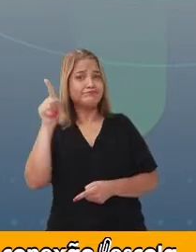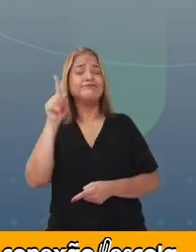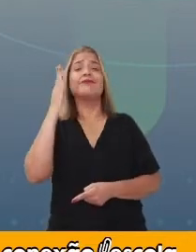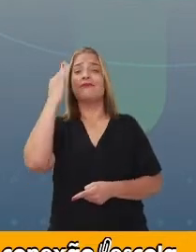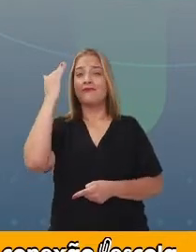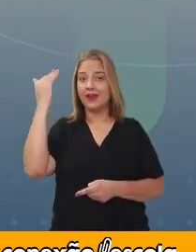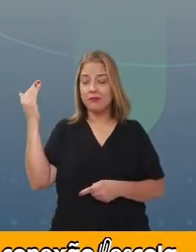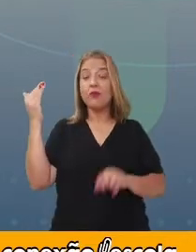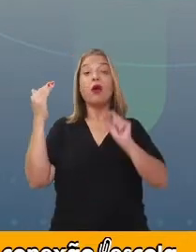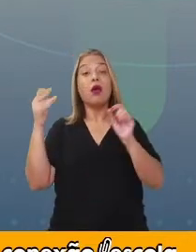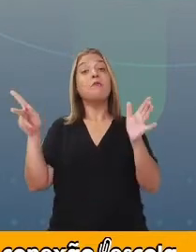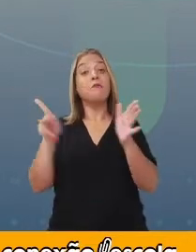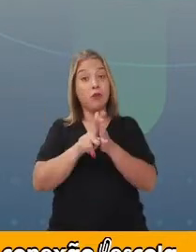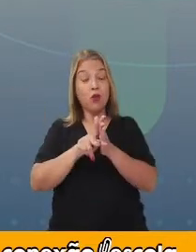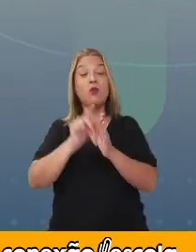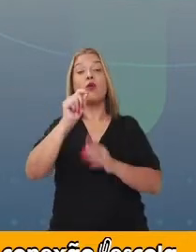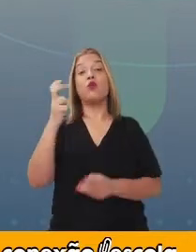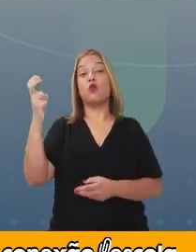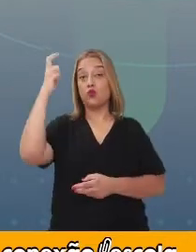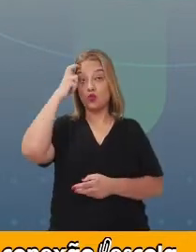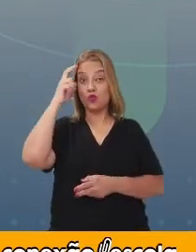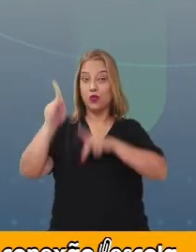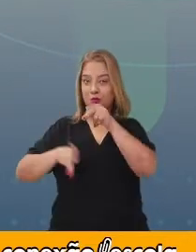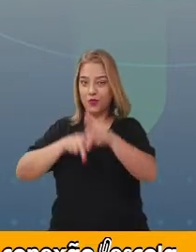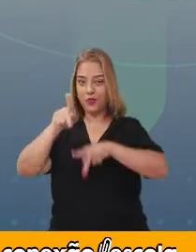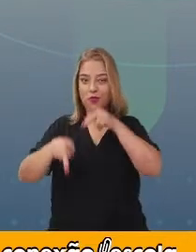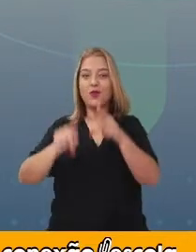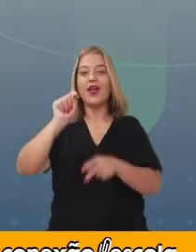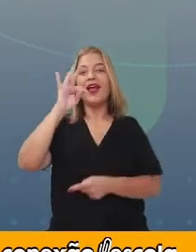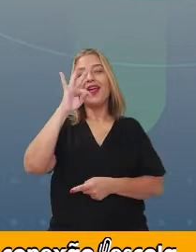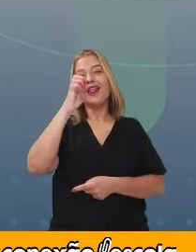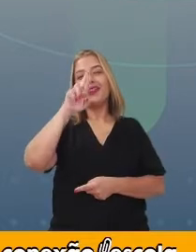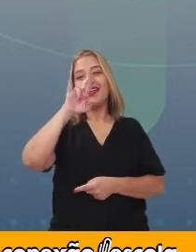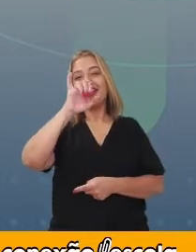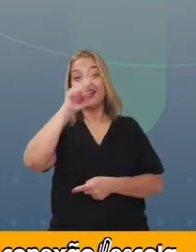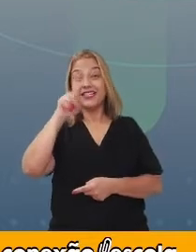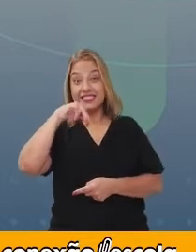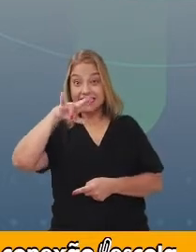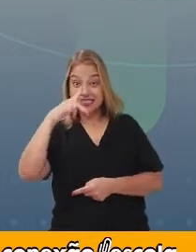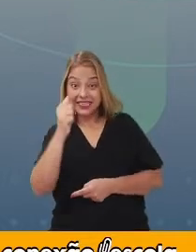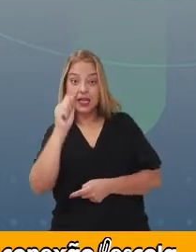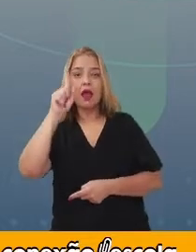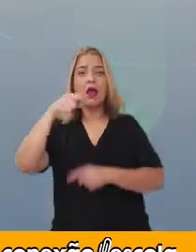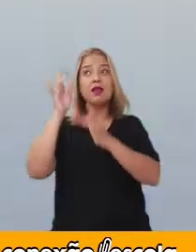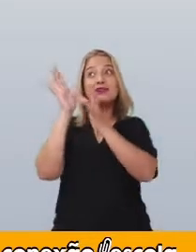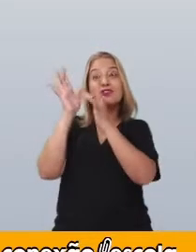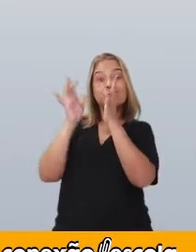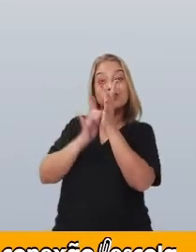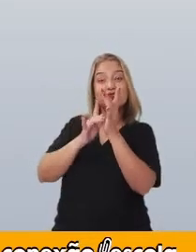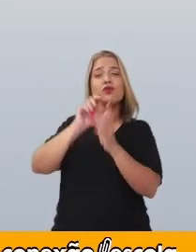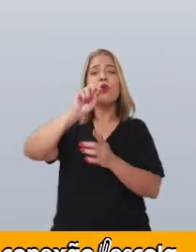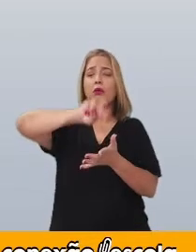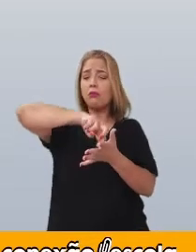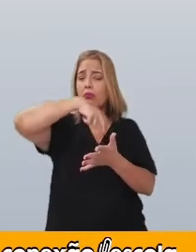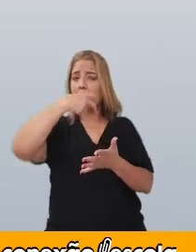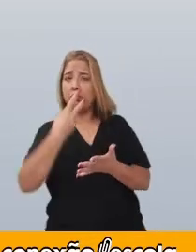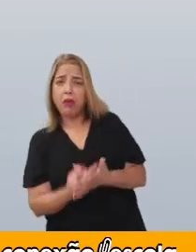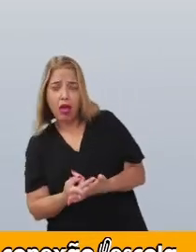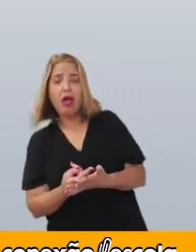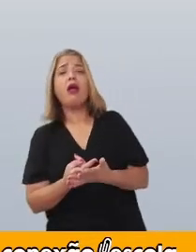ela é da cultura popular. Terezinha de Jesus deu uma queda, foi ao